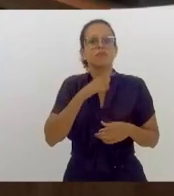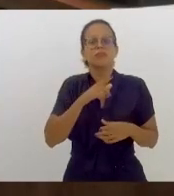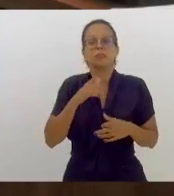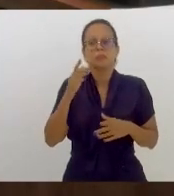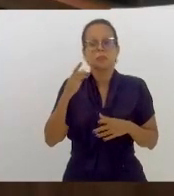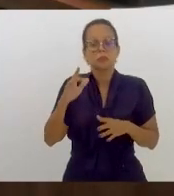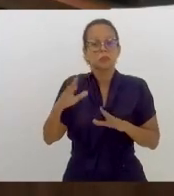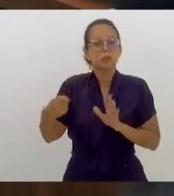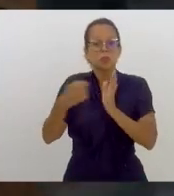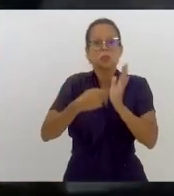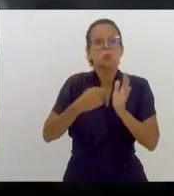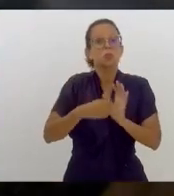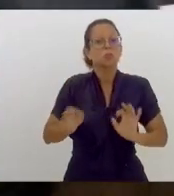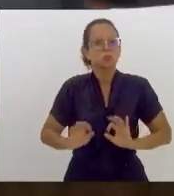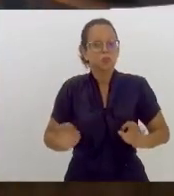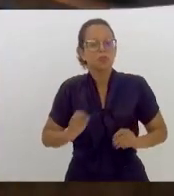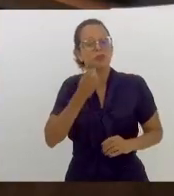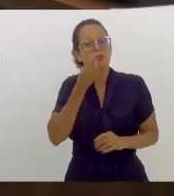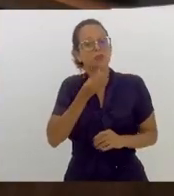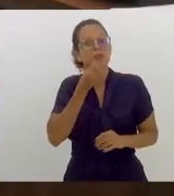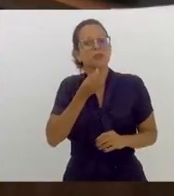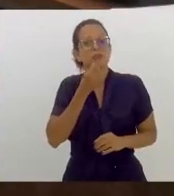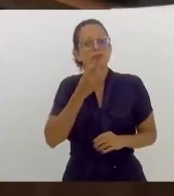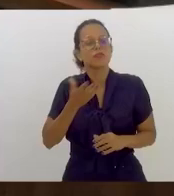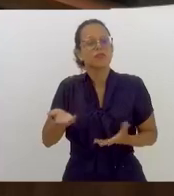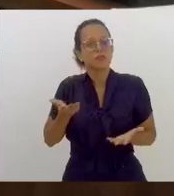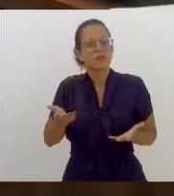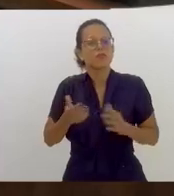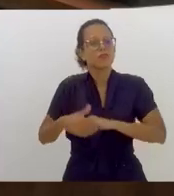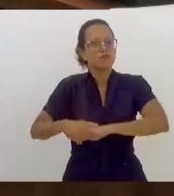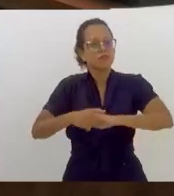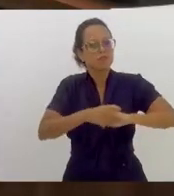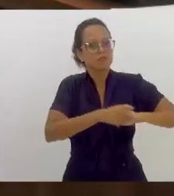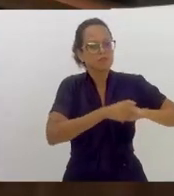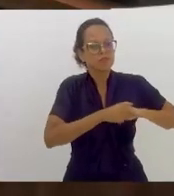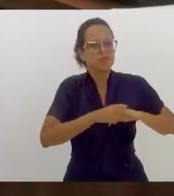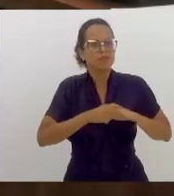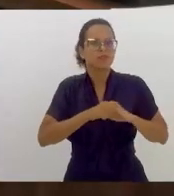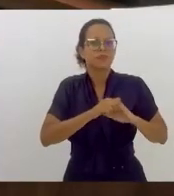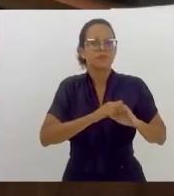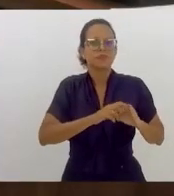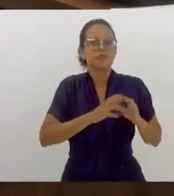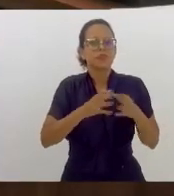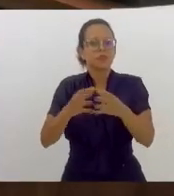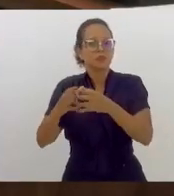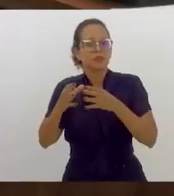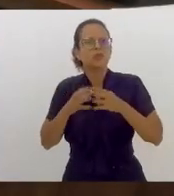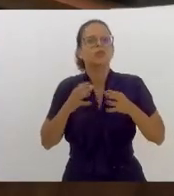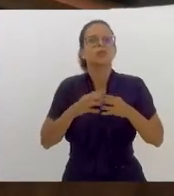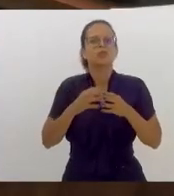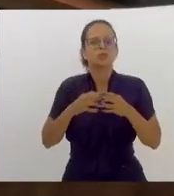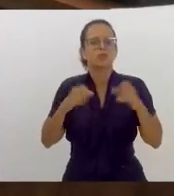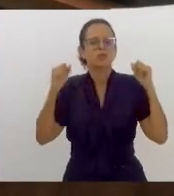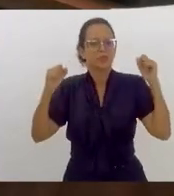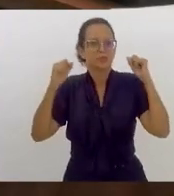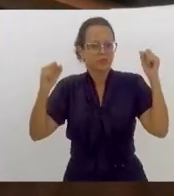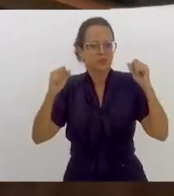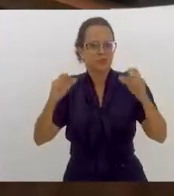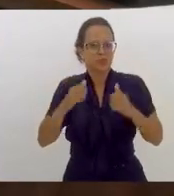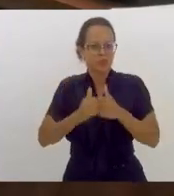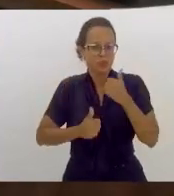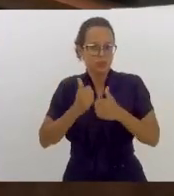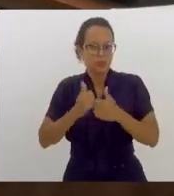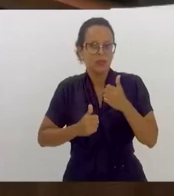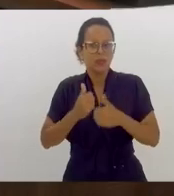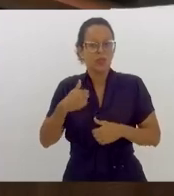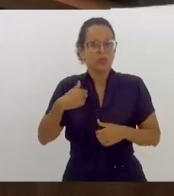contestados. Portanto, queria saudar todas as equipes, todas as torcidas organizadas, especialmente eu que